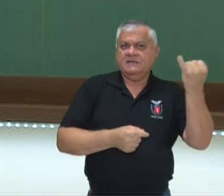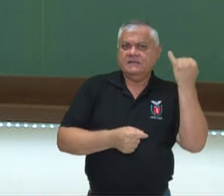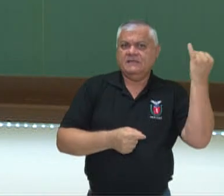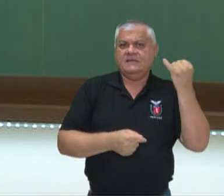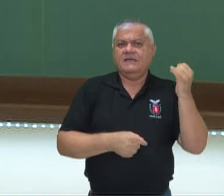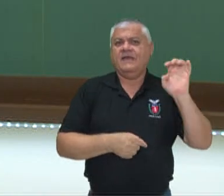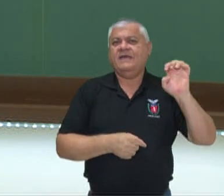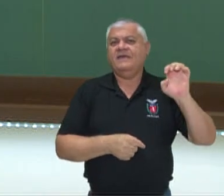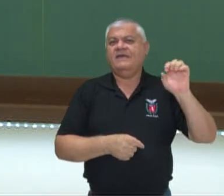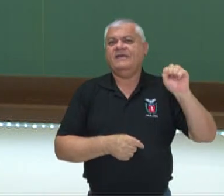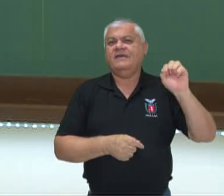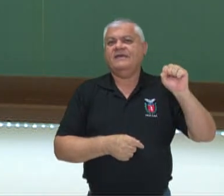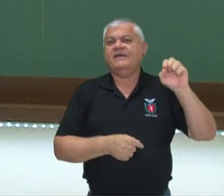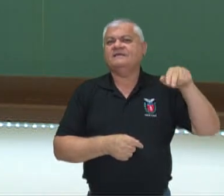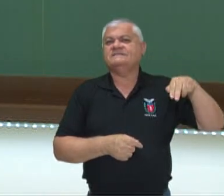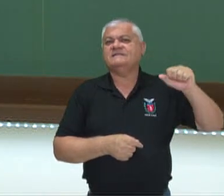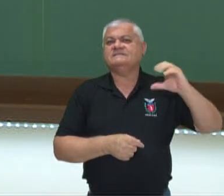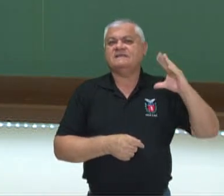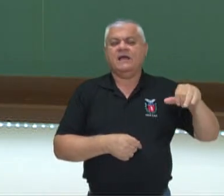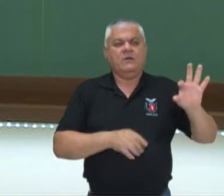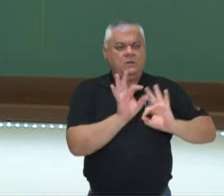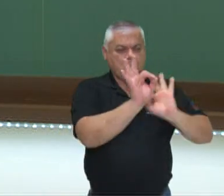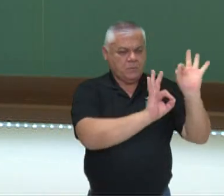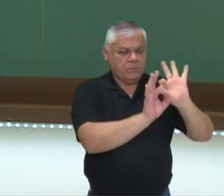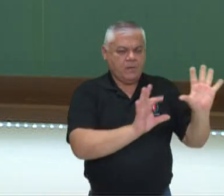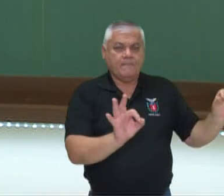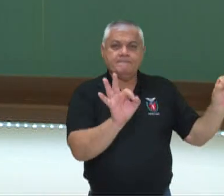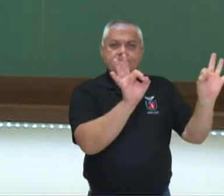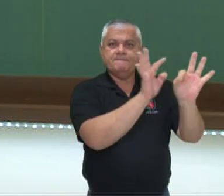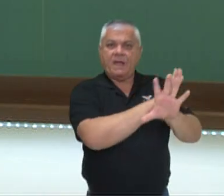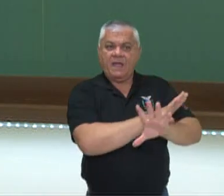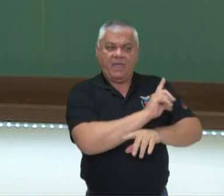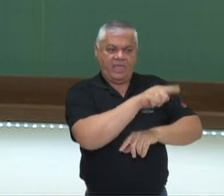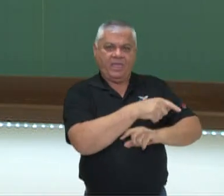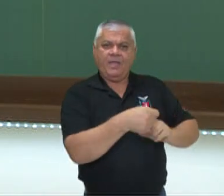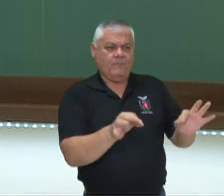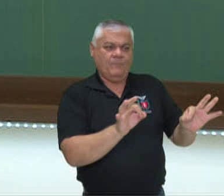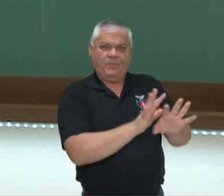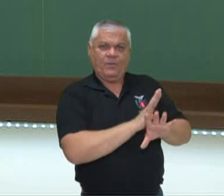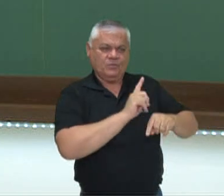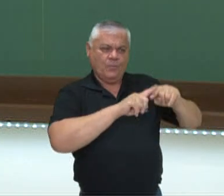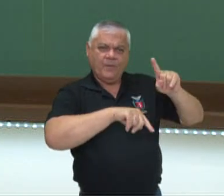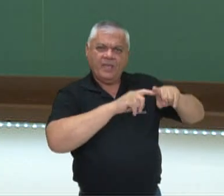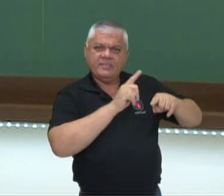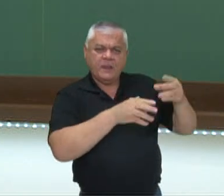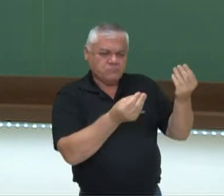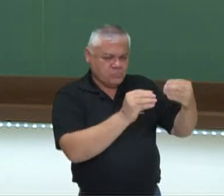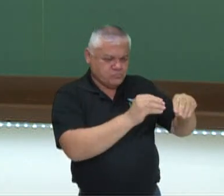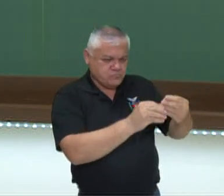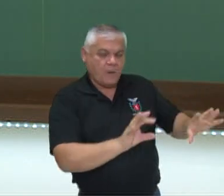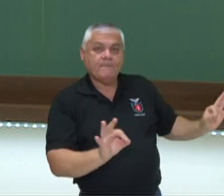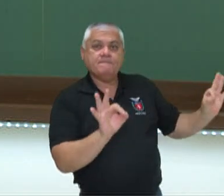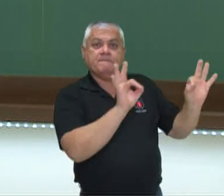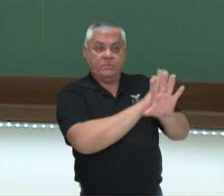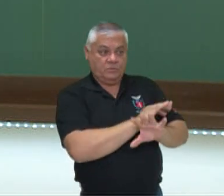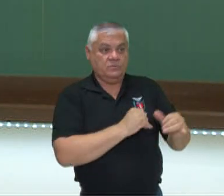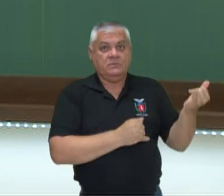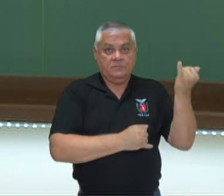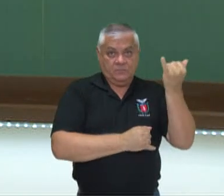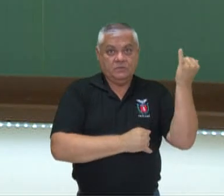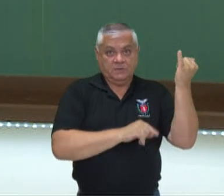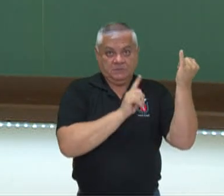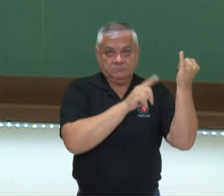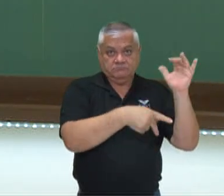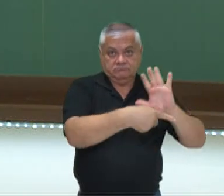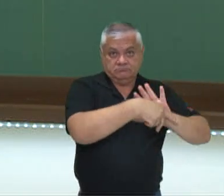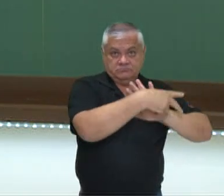que formam o objeto como sendo aquilo que ele de fato é. Então, aquilo que é essencial àquele